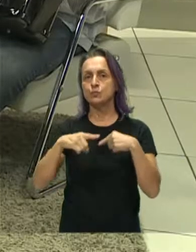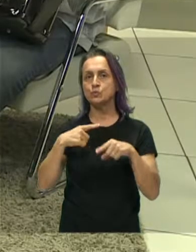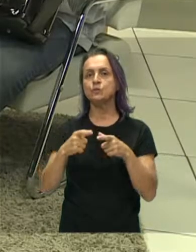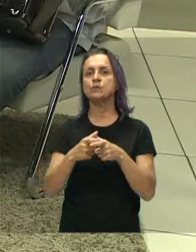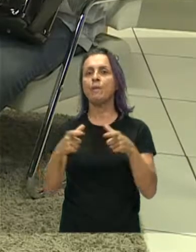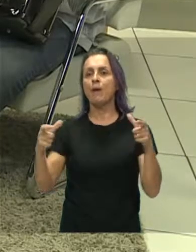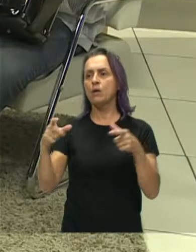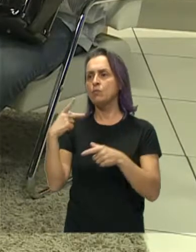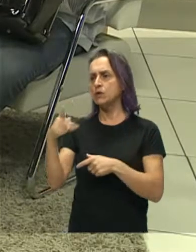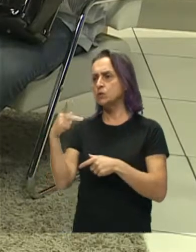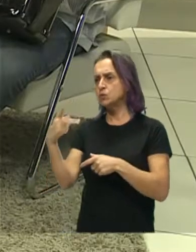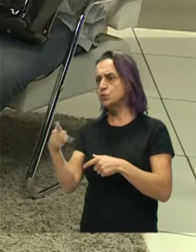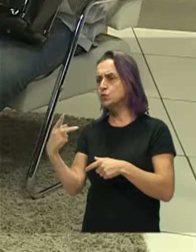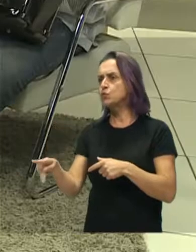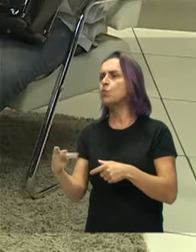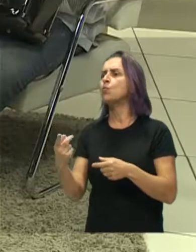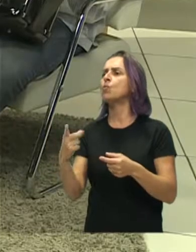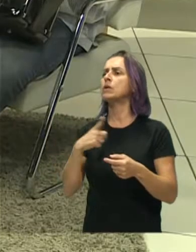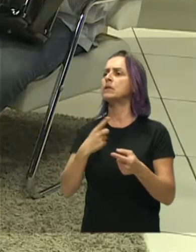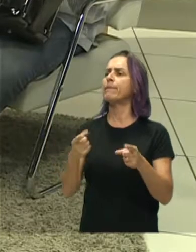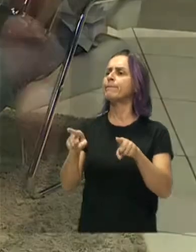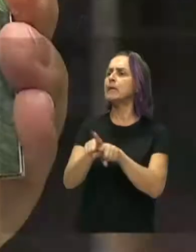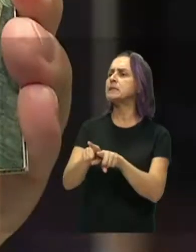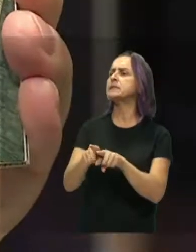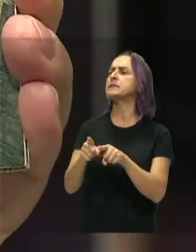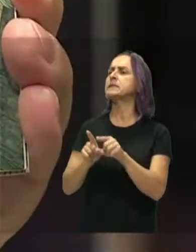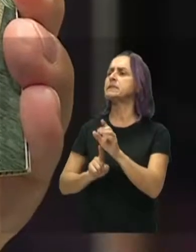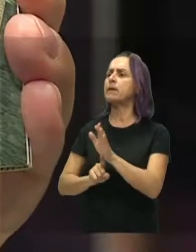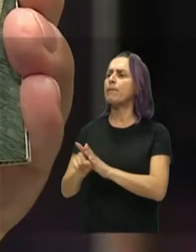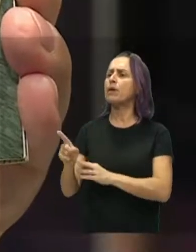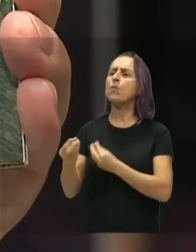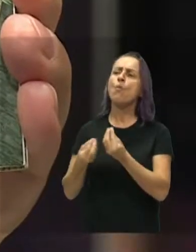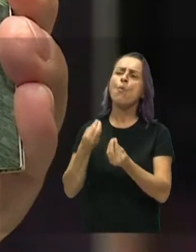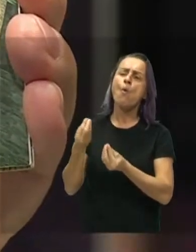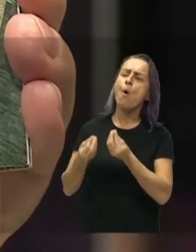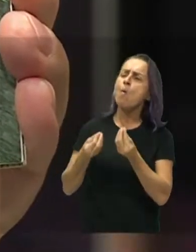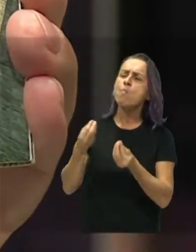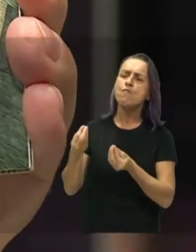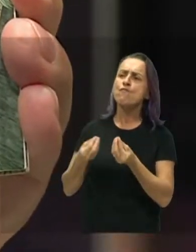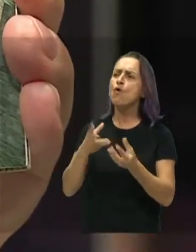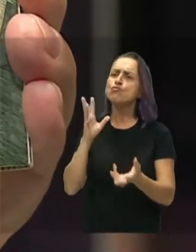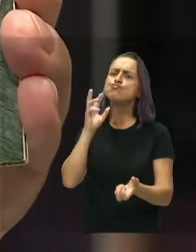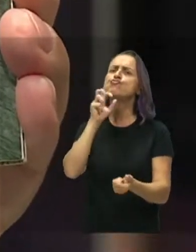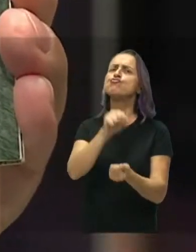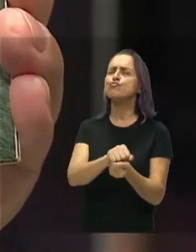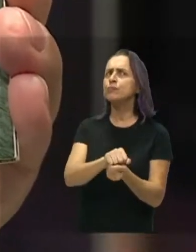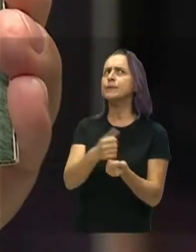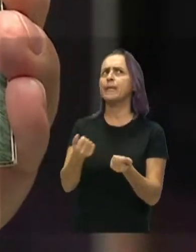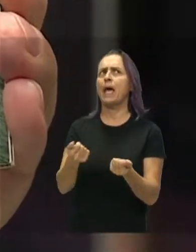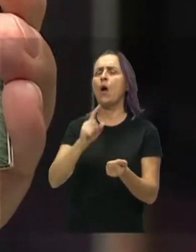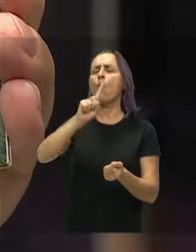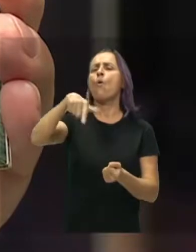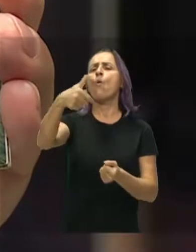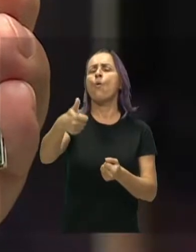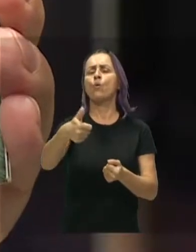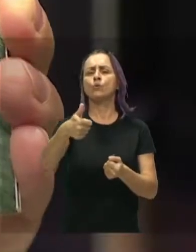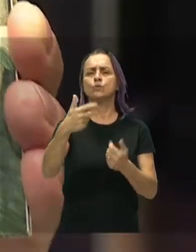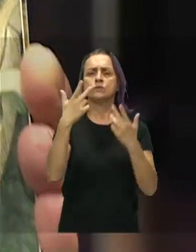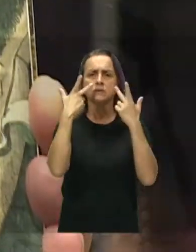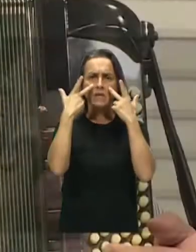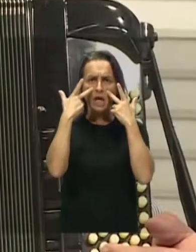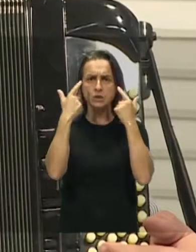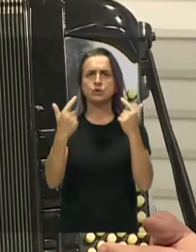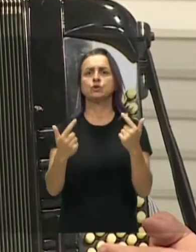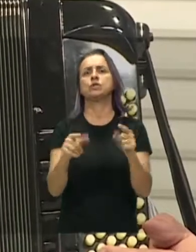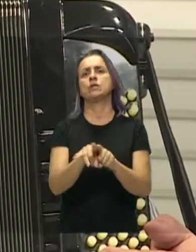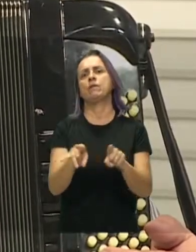em parcerias. Como é que foi juntar o talento, o trabalho de outros artistas também? Esse CD foi um CD que